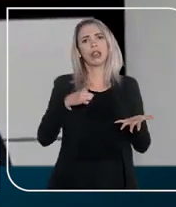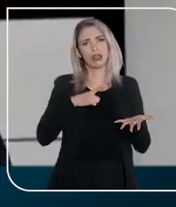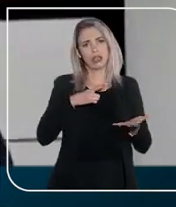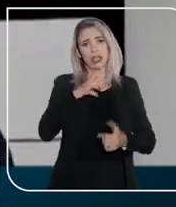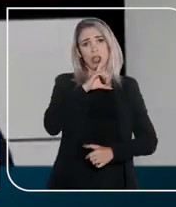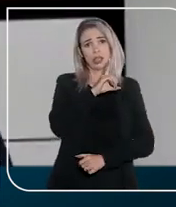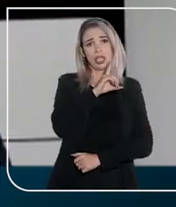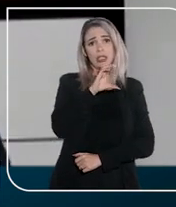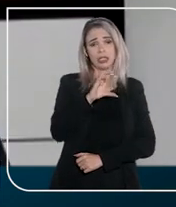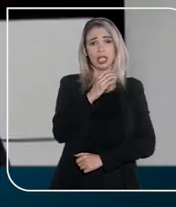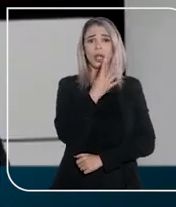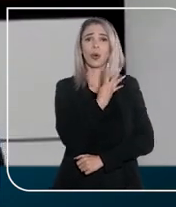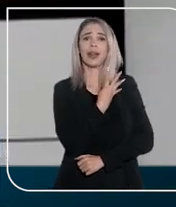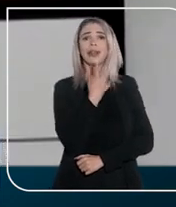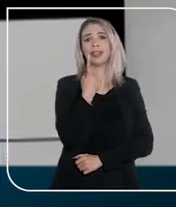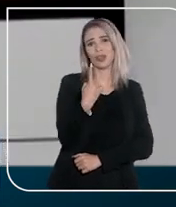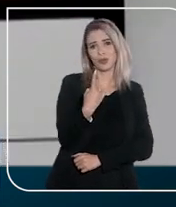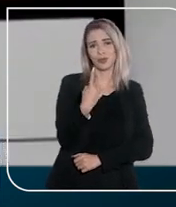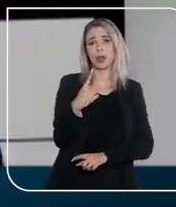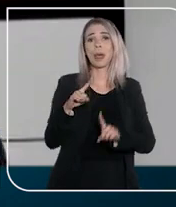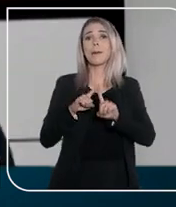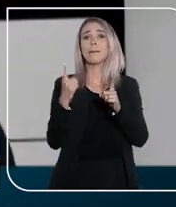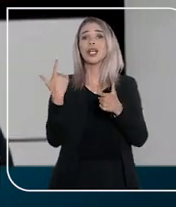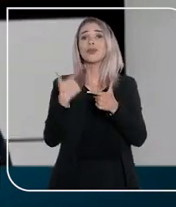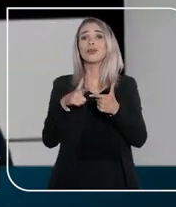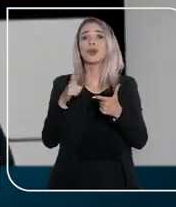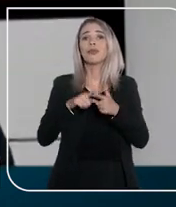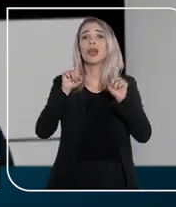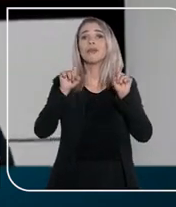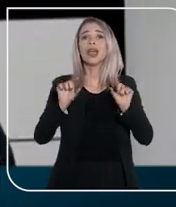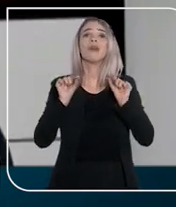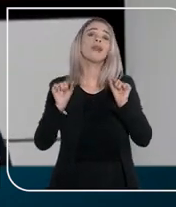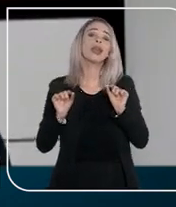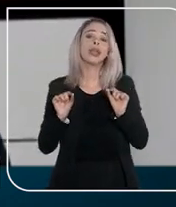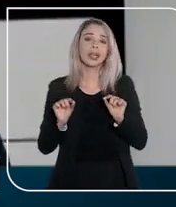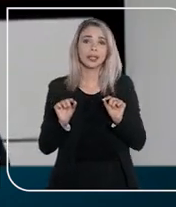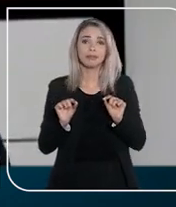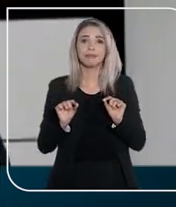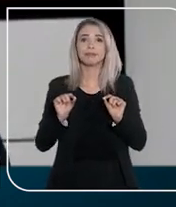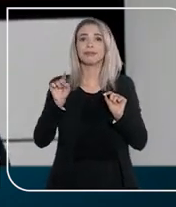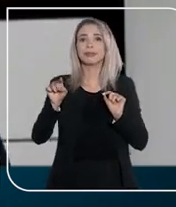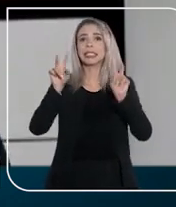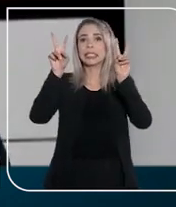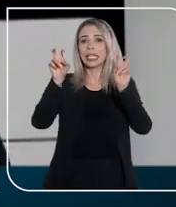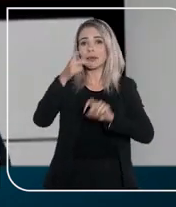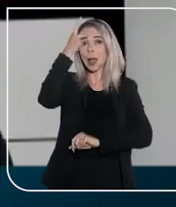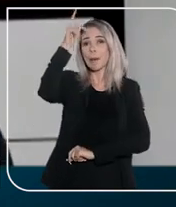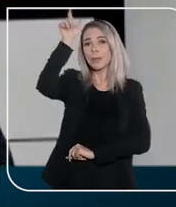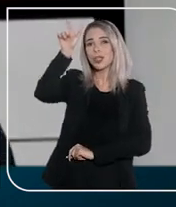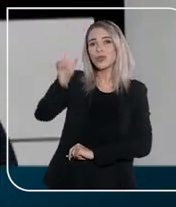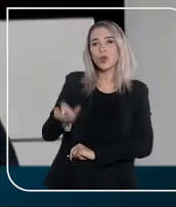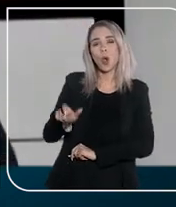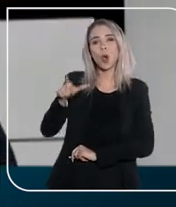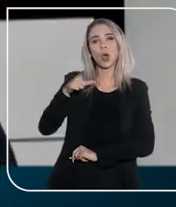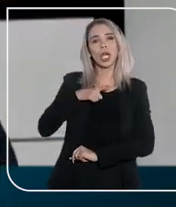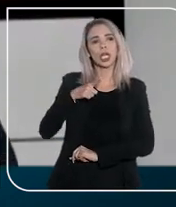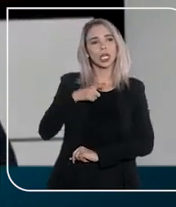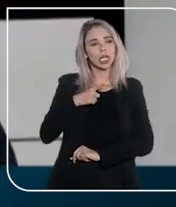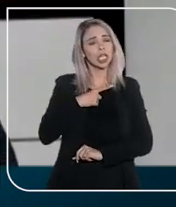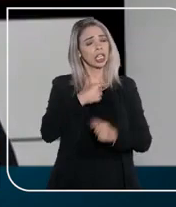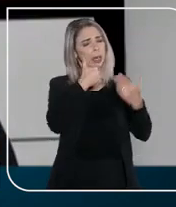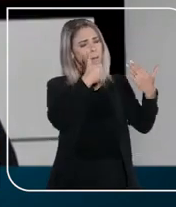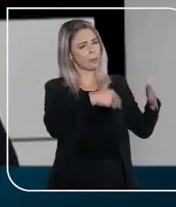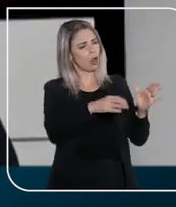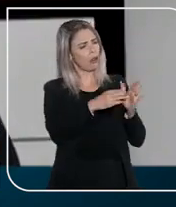41. Mas o problema e o ponto de inflexão que nós temos hoje é com relação ao indivíduo que, em 3 certames, é